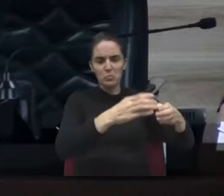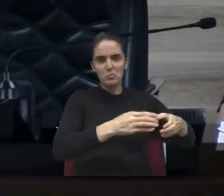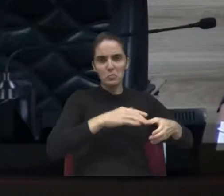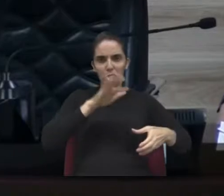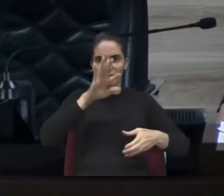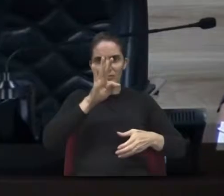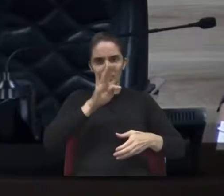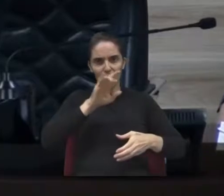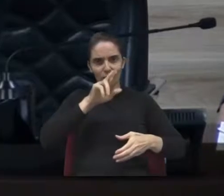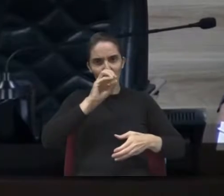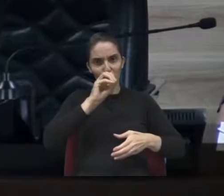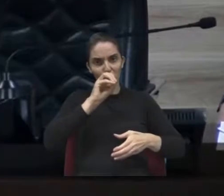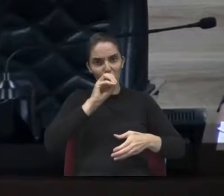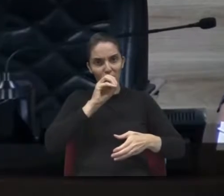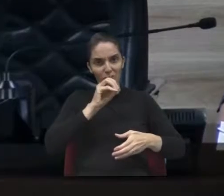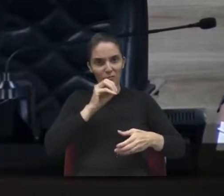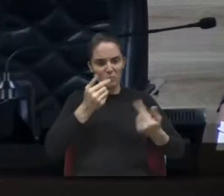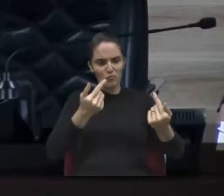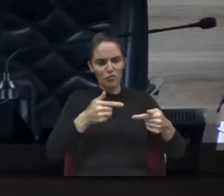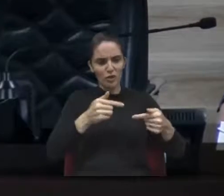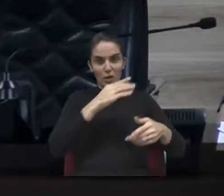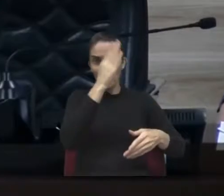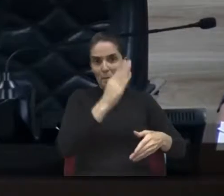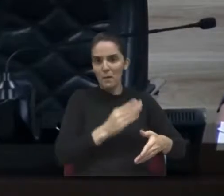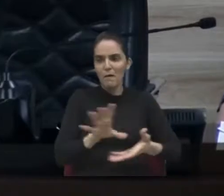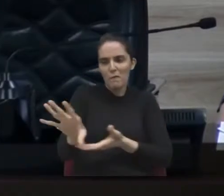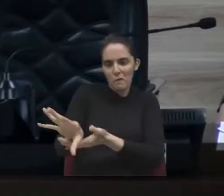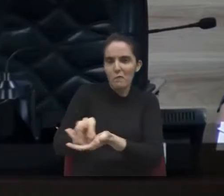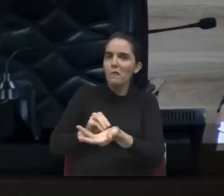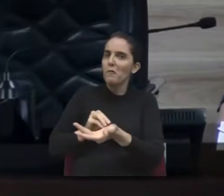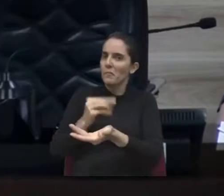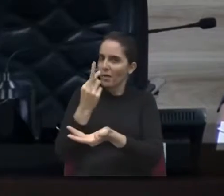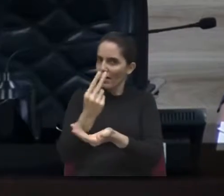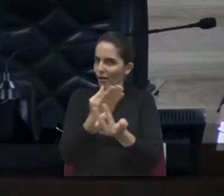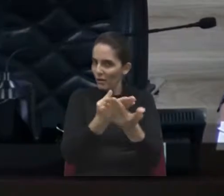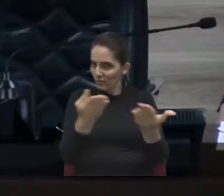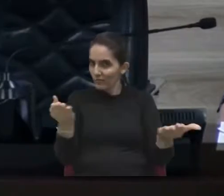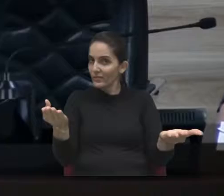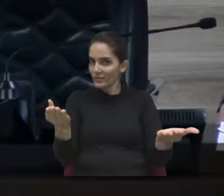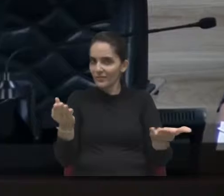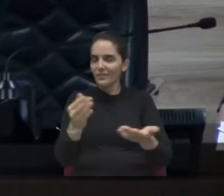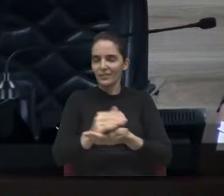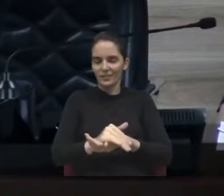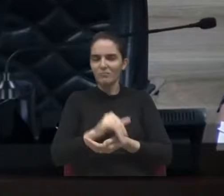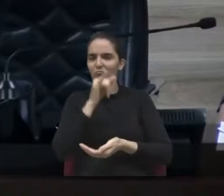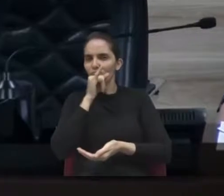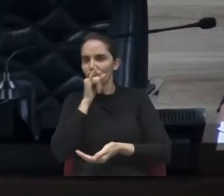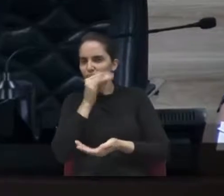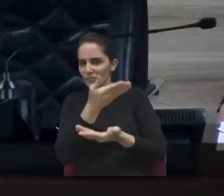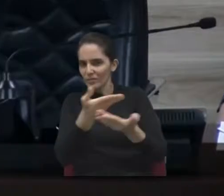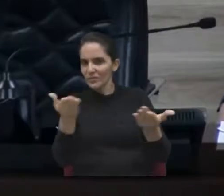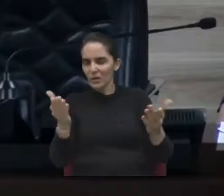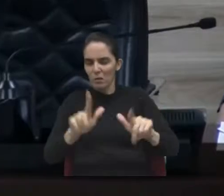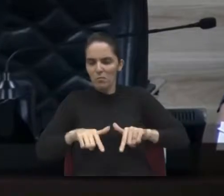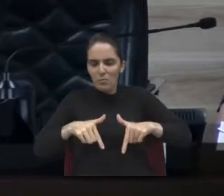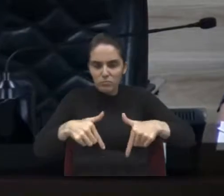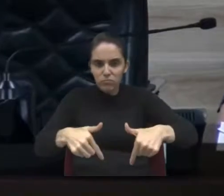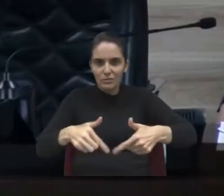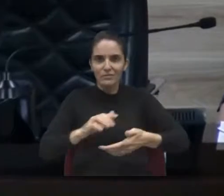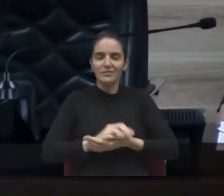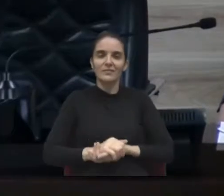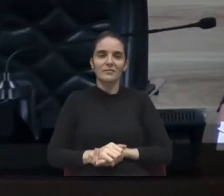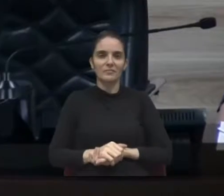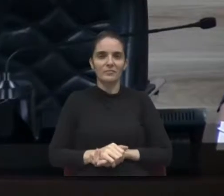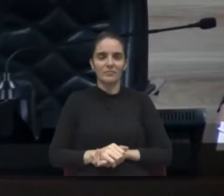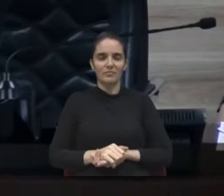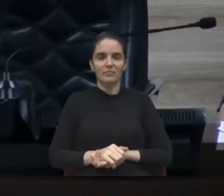serão também formados a exemplo da garra que vocês tiveram. Por isso que